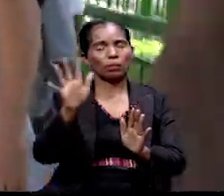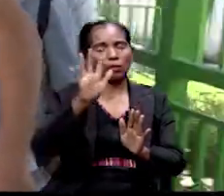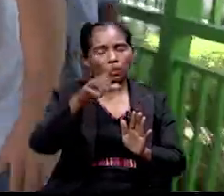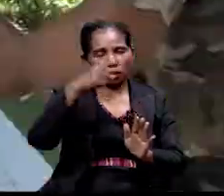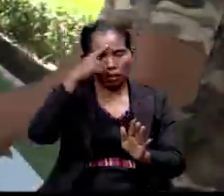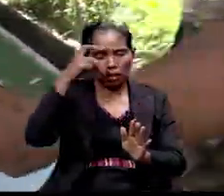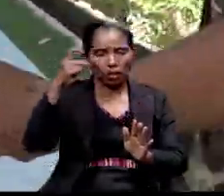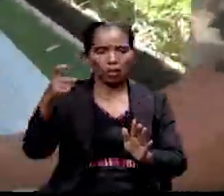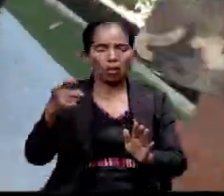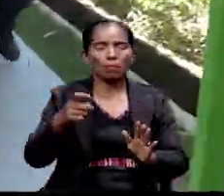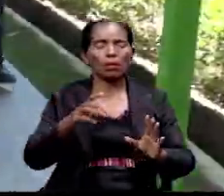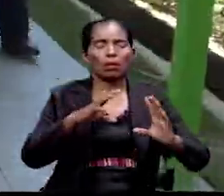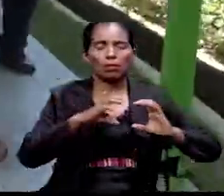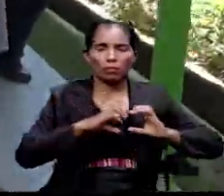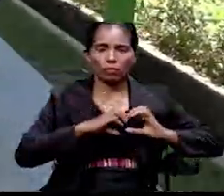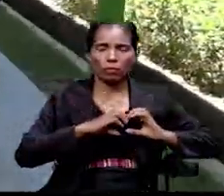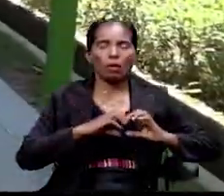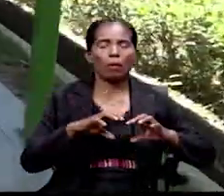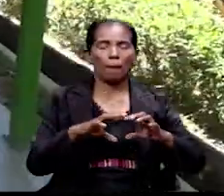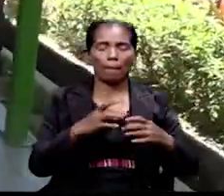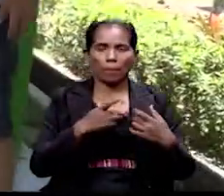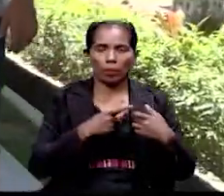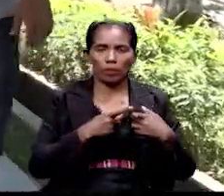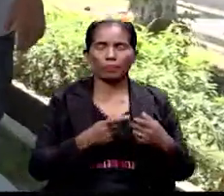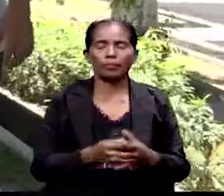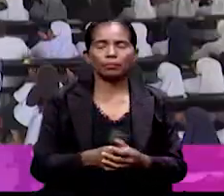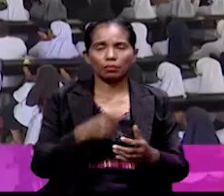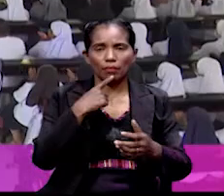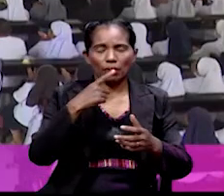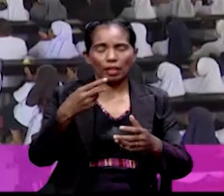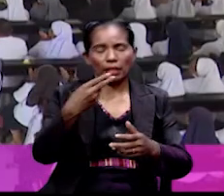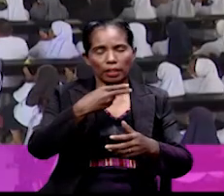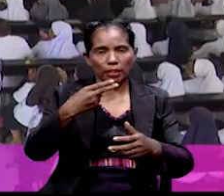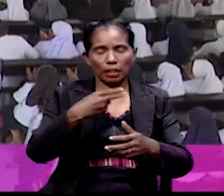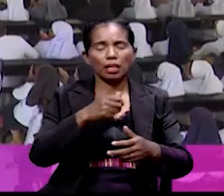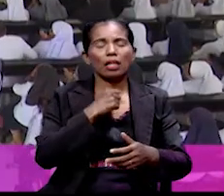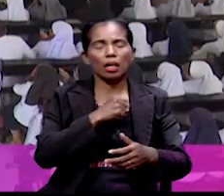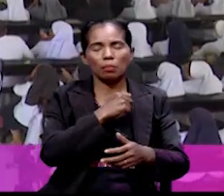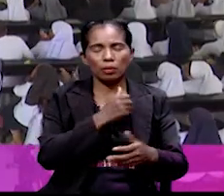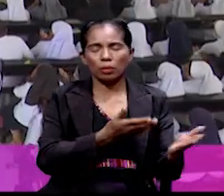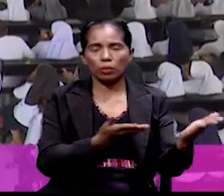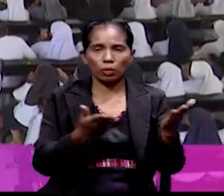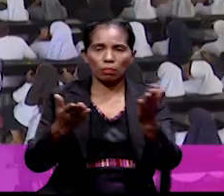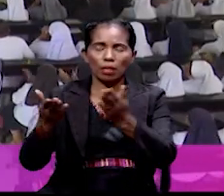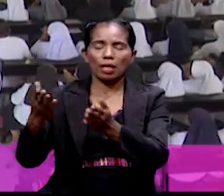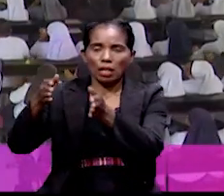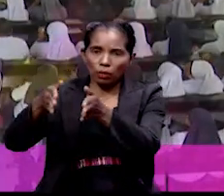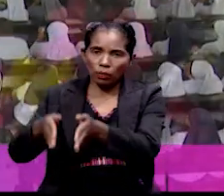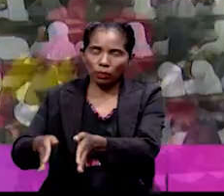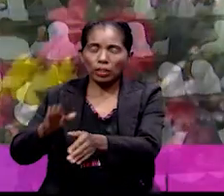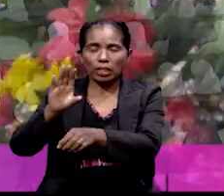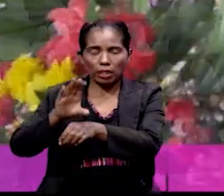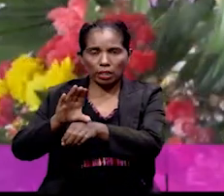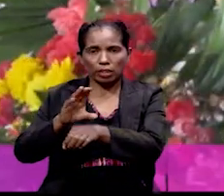ataque cardíaco. No e a quinta ne mate isin amo bispo Dom Basílio do Nascimento Loto na Igreja Catedral Santo Antônio